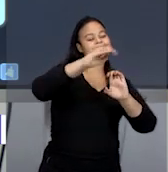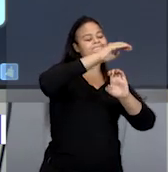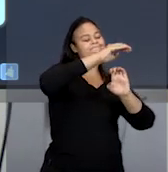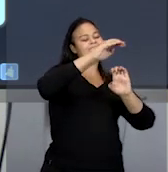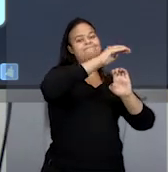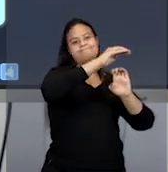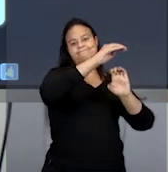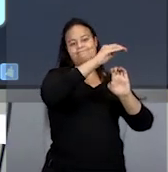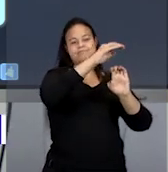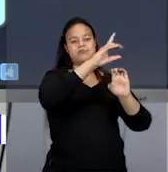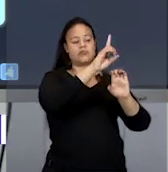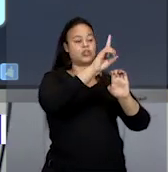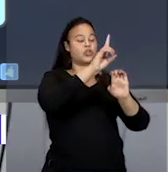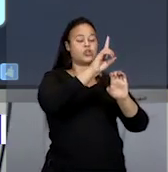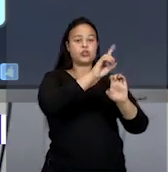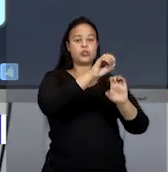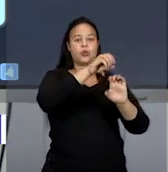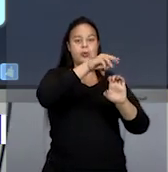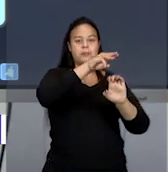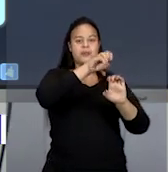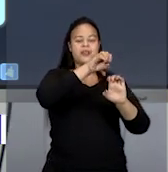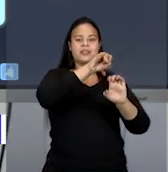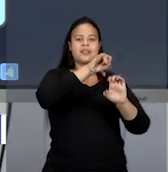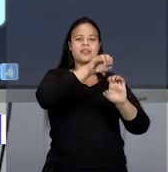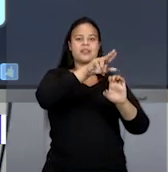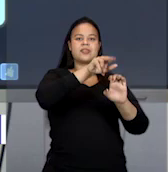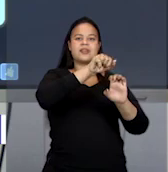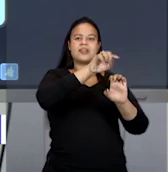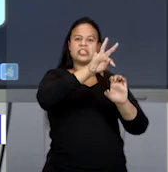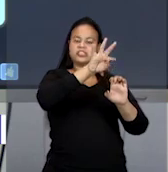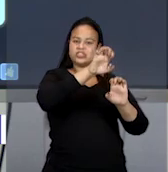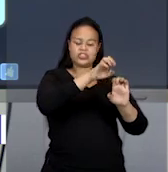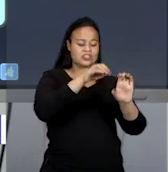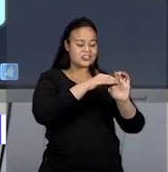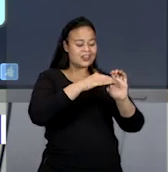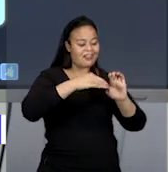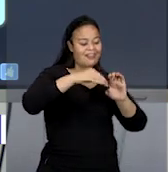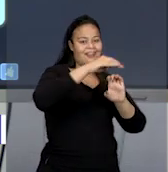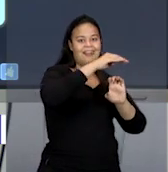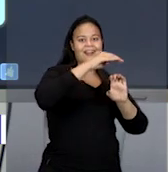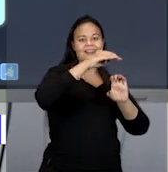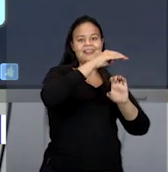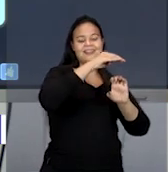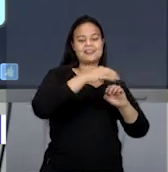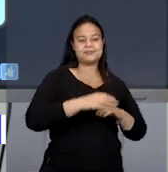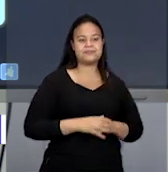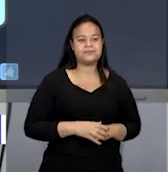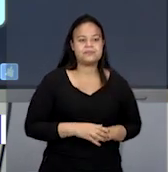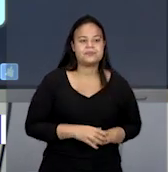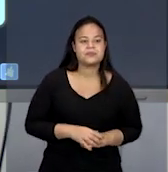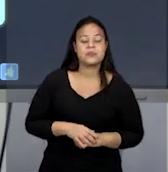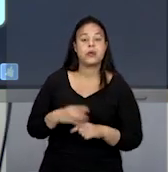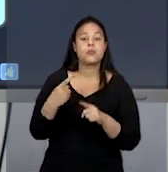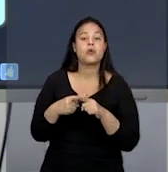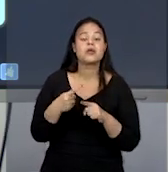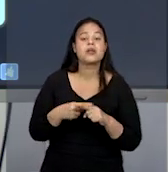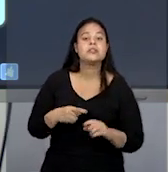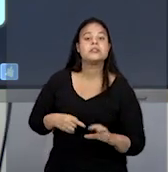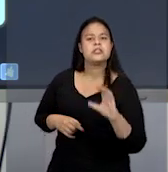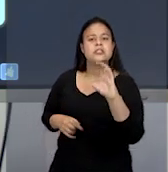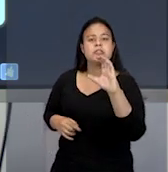dominante. Aqui, ó, Czão traço, Izinho, Izinho. Por quê? Eu sei que o